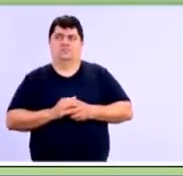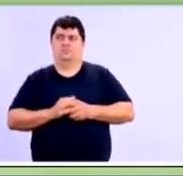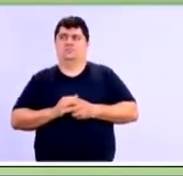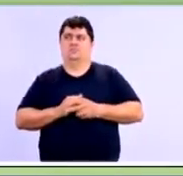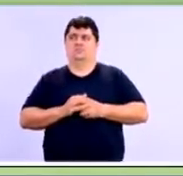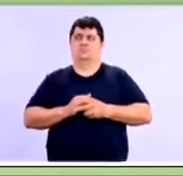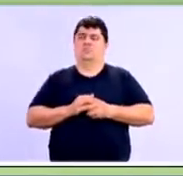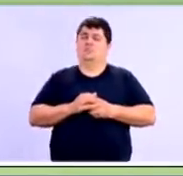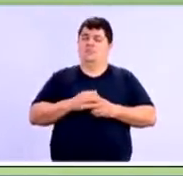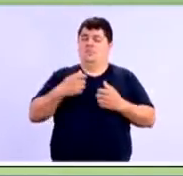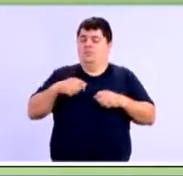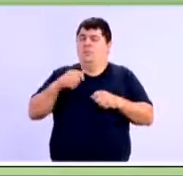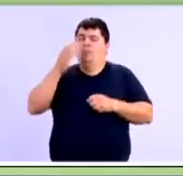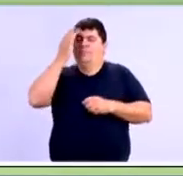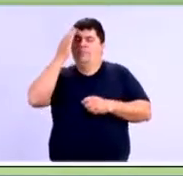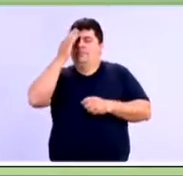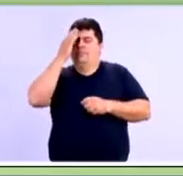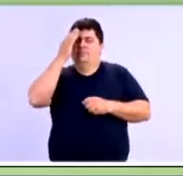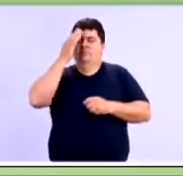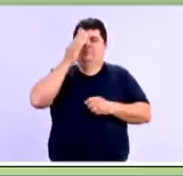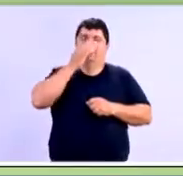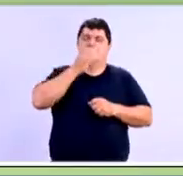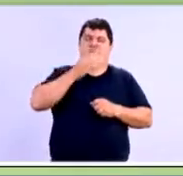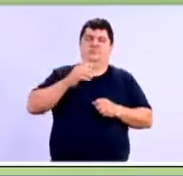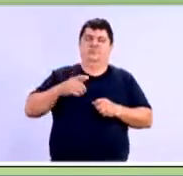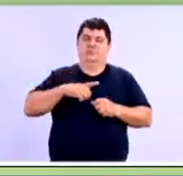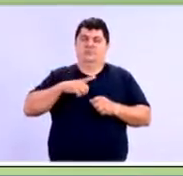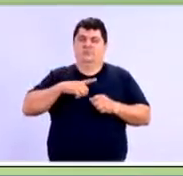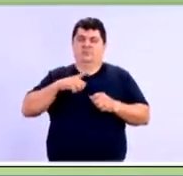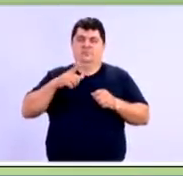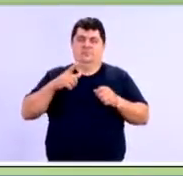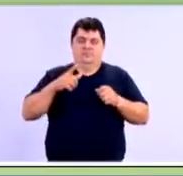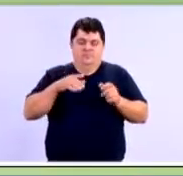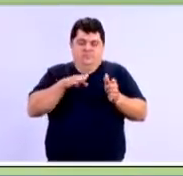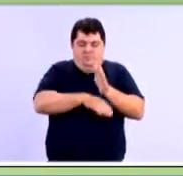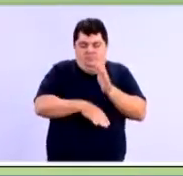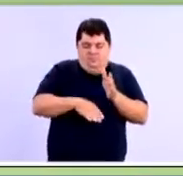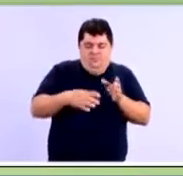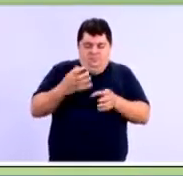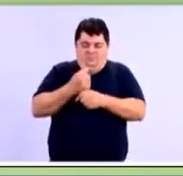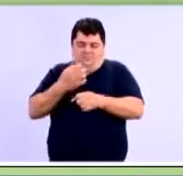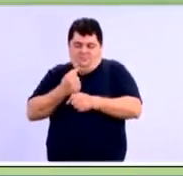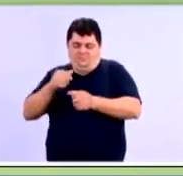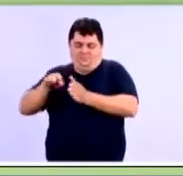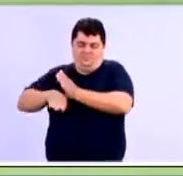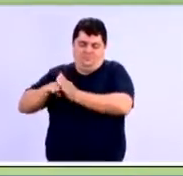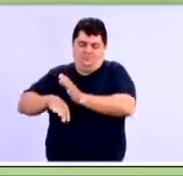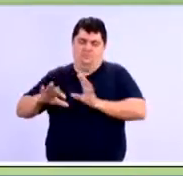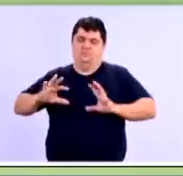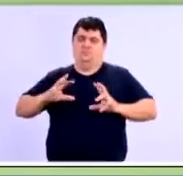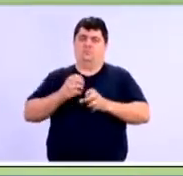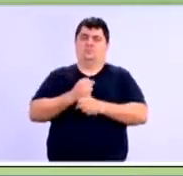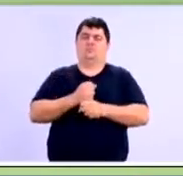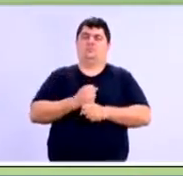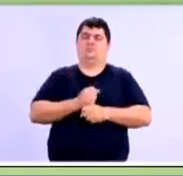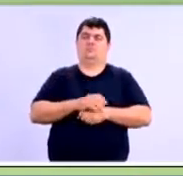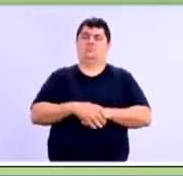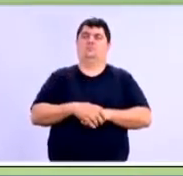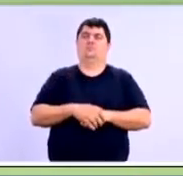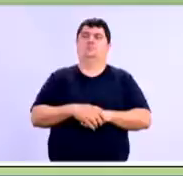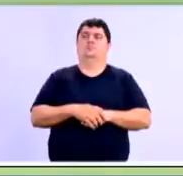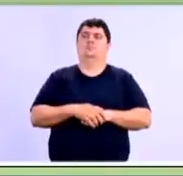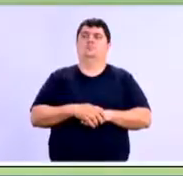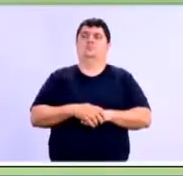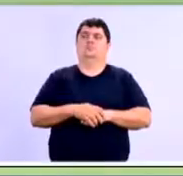nós temos que entender que na receita líquida já é receita bruta menos as suas deduções. Então, por isso que a gente não